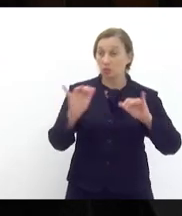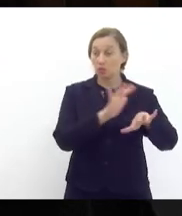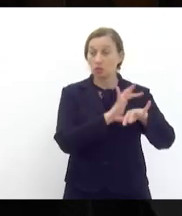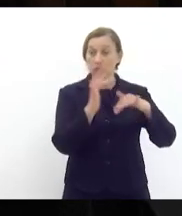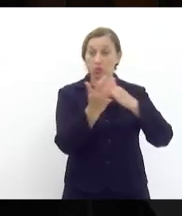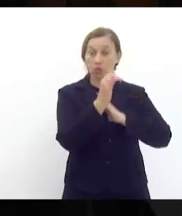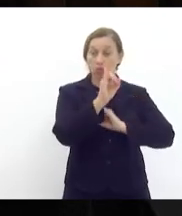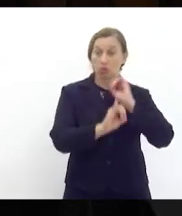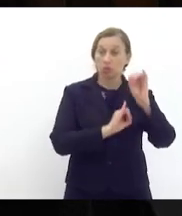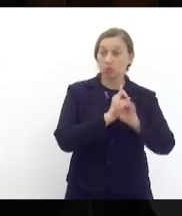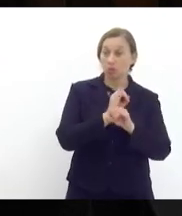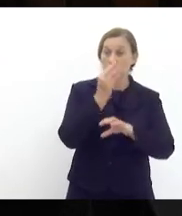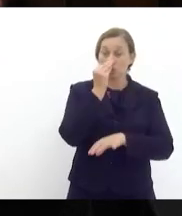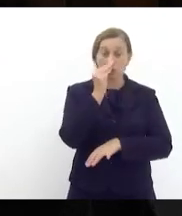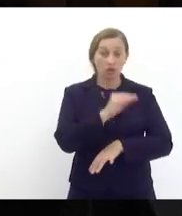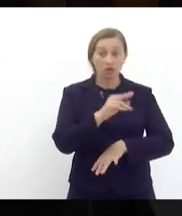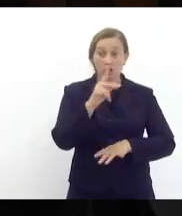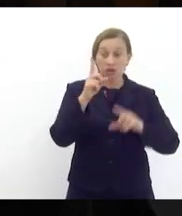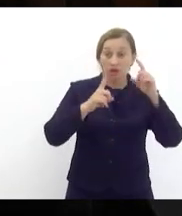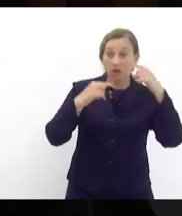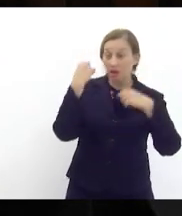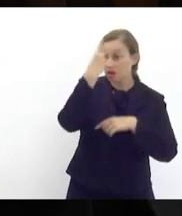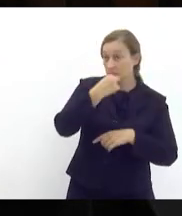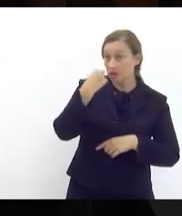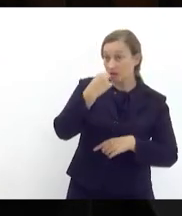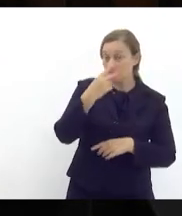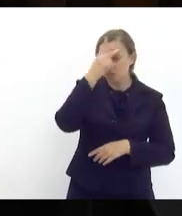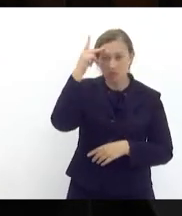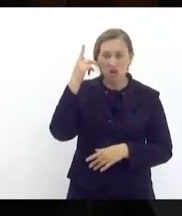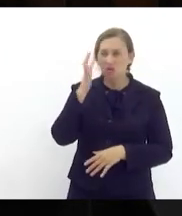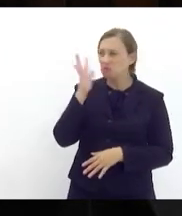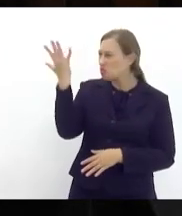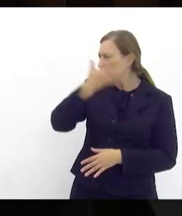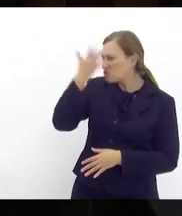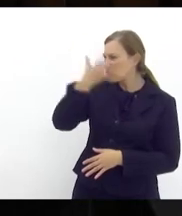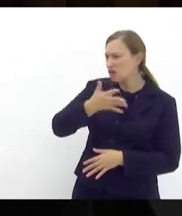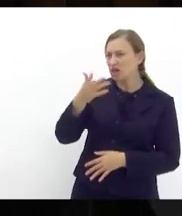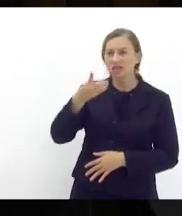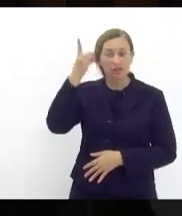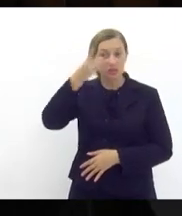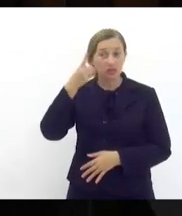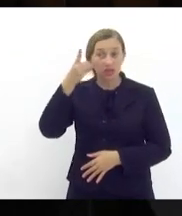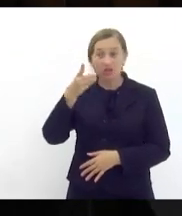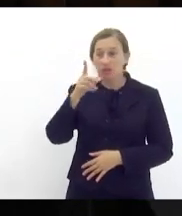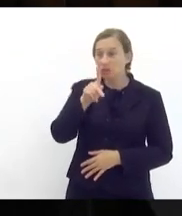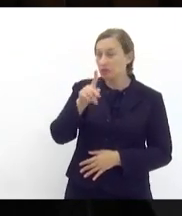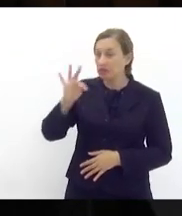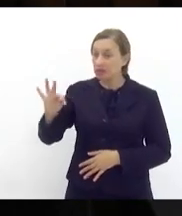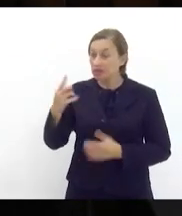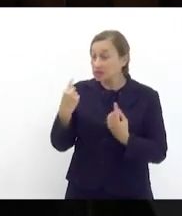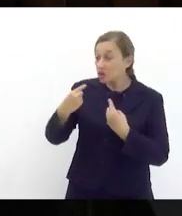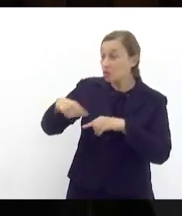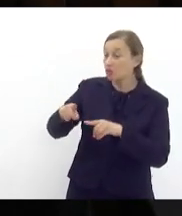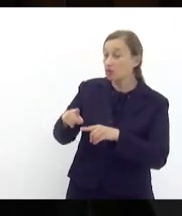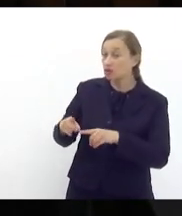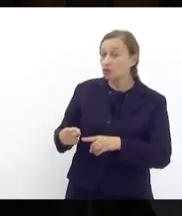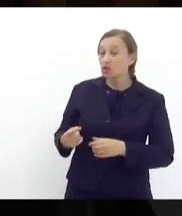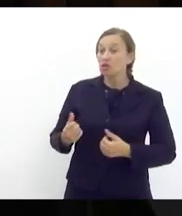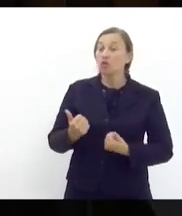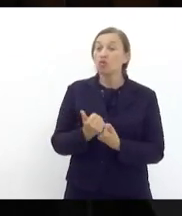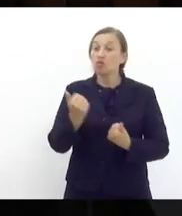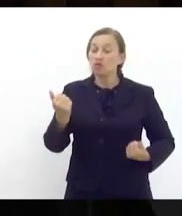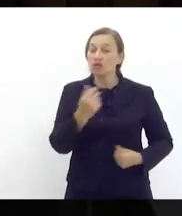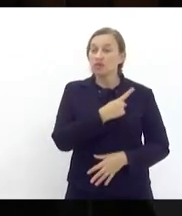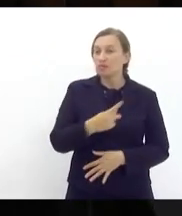denigriar em mais das pessoas. E eu não vi a deputada do PT se manifestar contrário ao vice-presidente